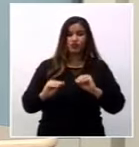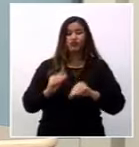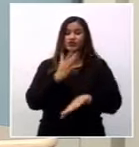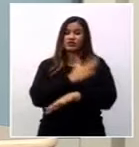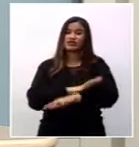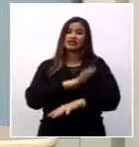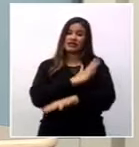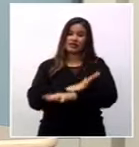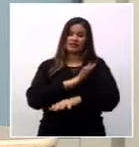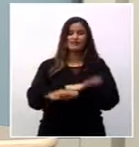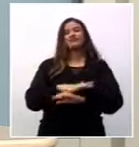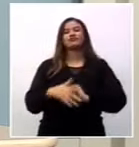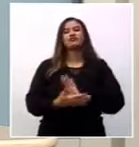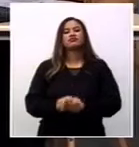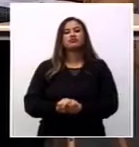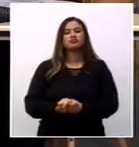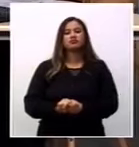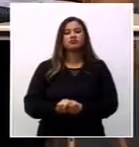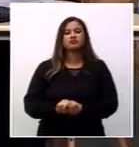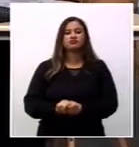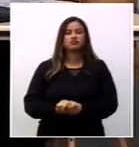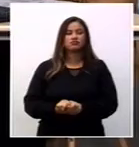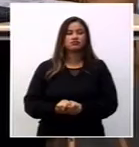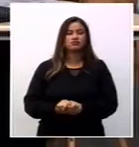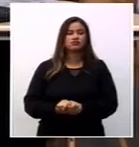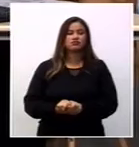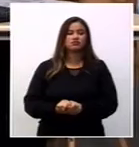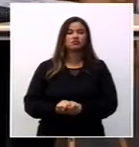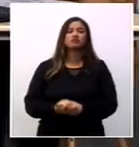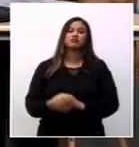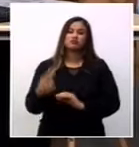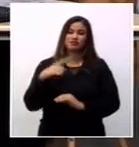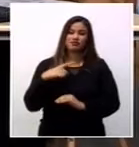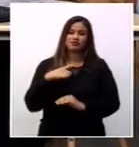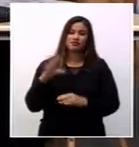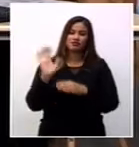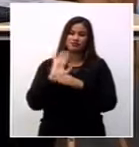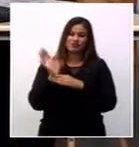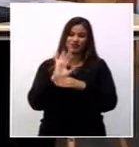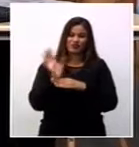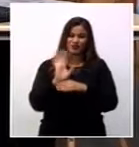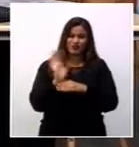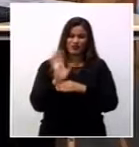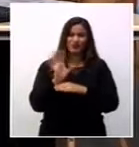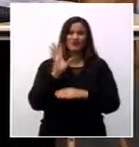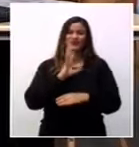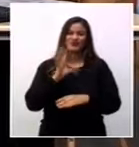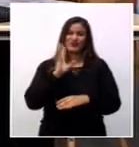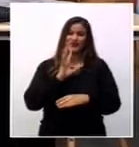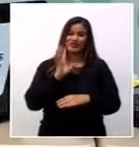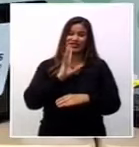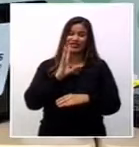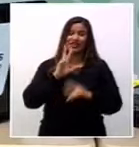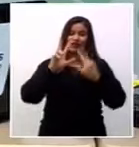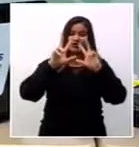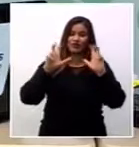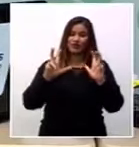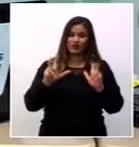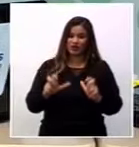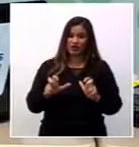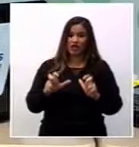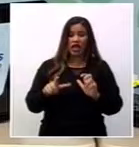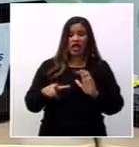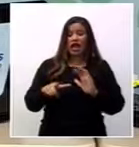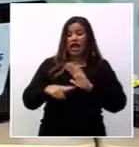professora Mariana sugeriu. Então, nós vamos agora para um vídeo super bacana, que ele tem aí a temática de prevenção